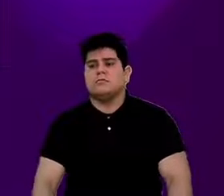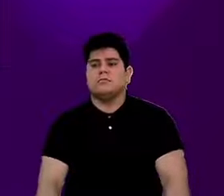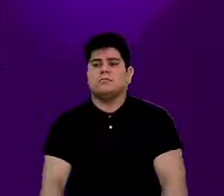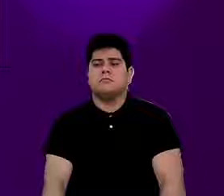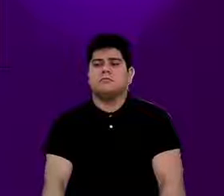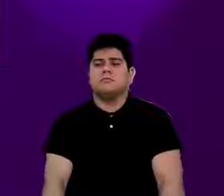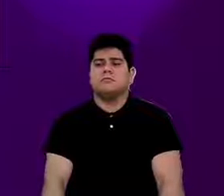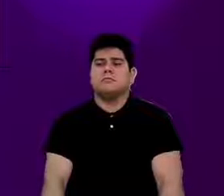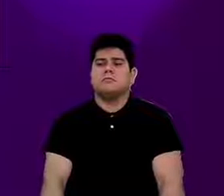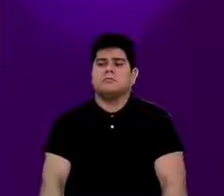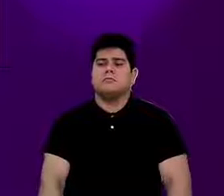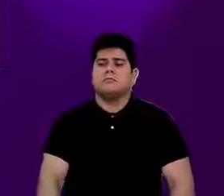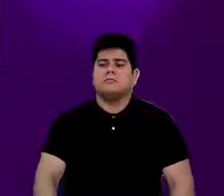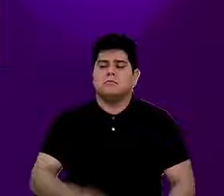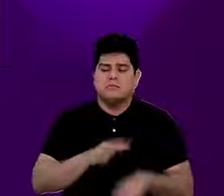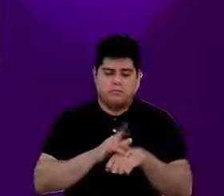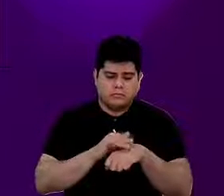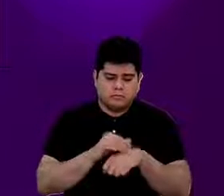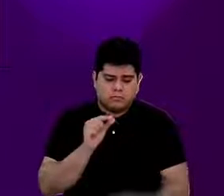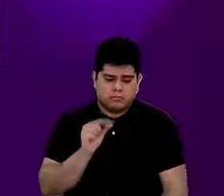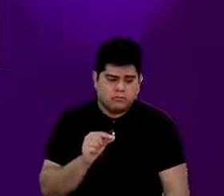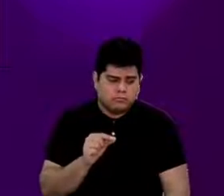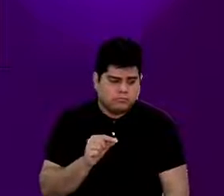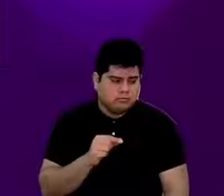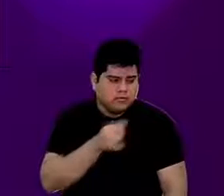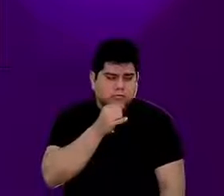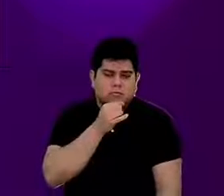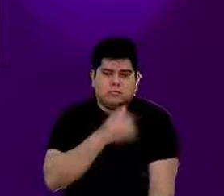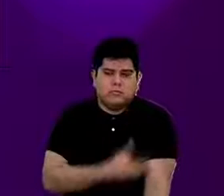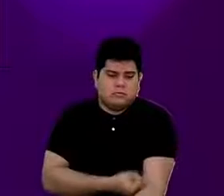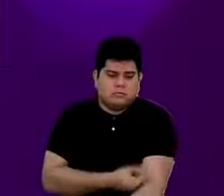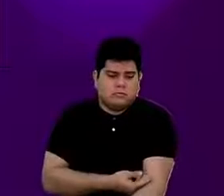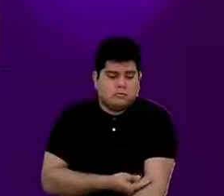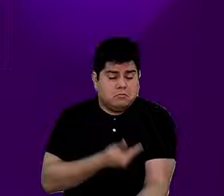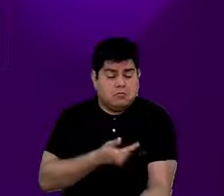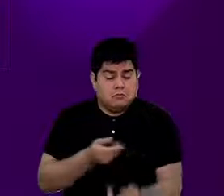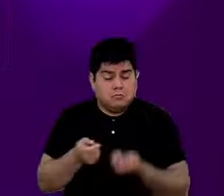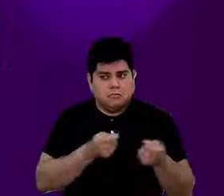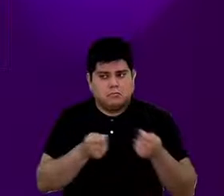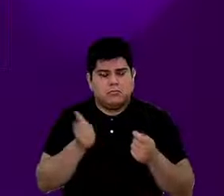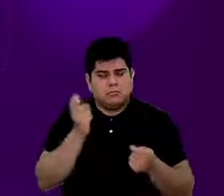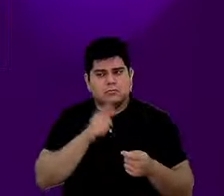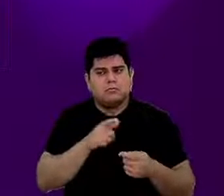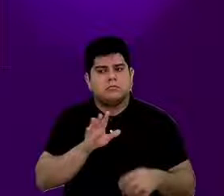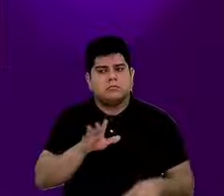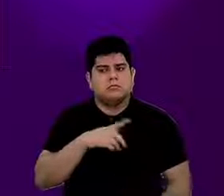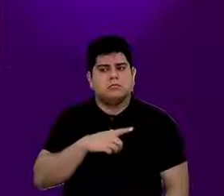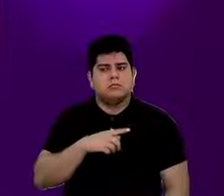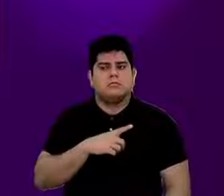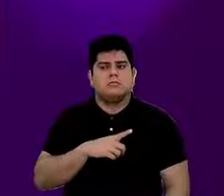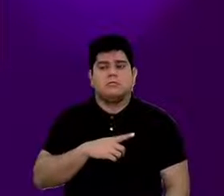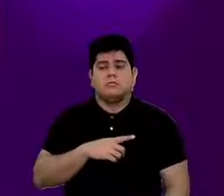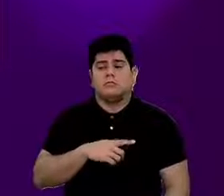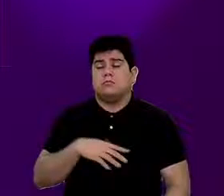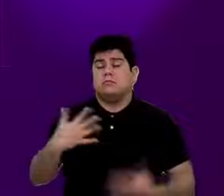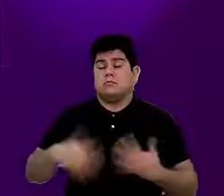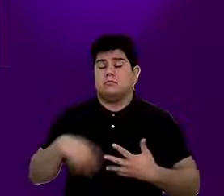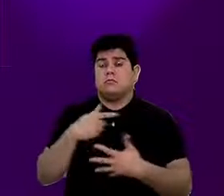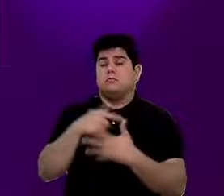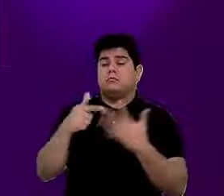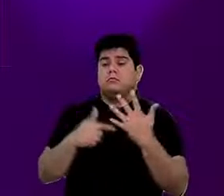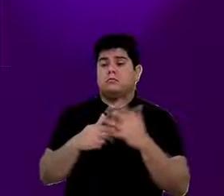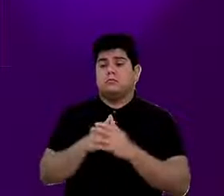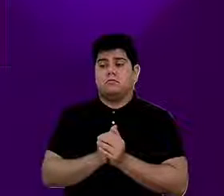de uma microdoença, uma hipertensão arterial controlada, mas que apresenta macrosintomas, tem uma visão